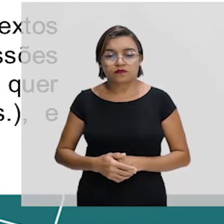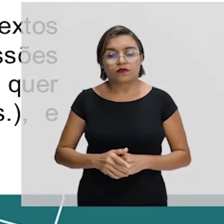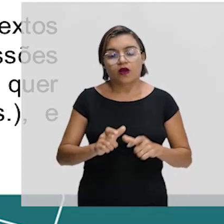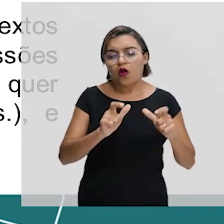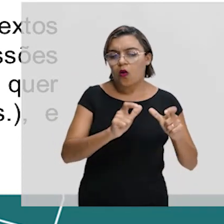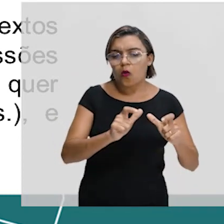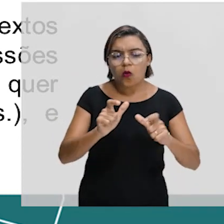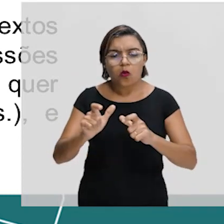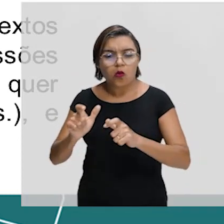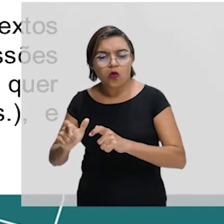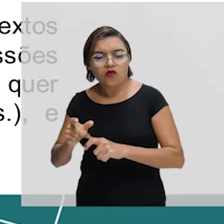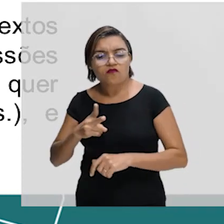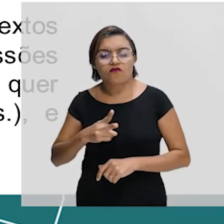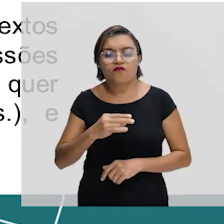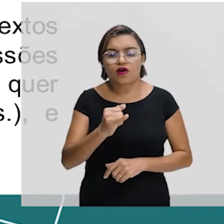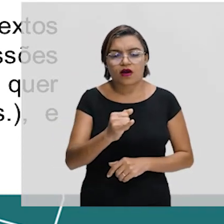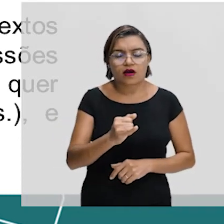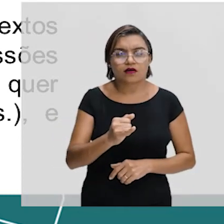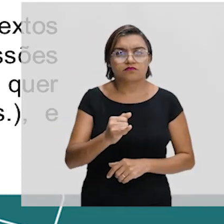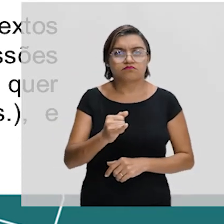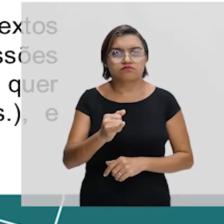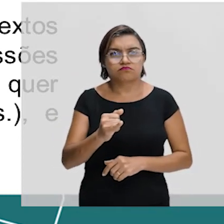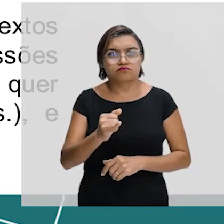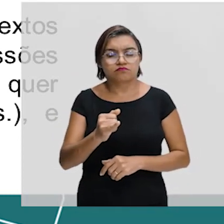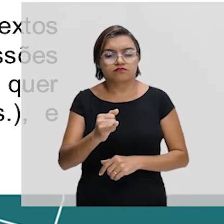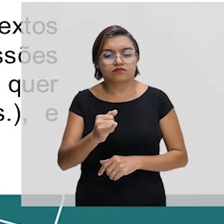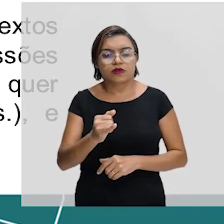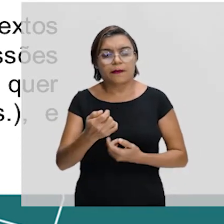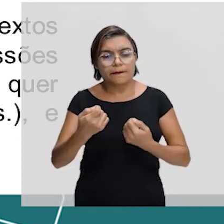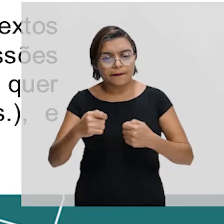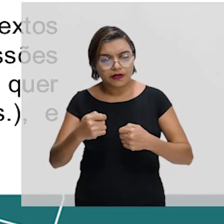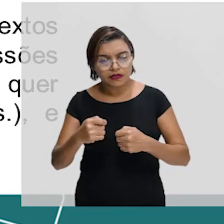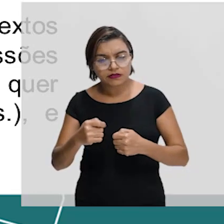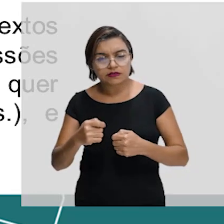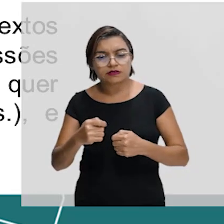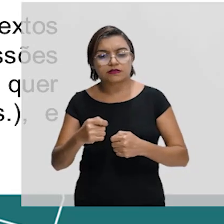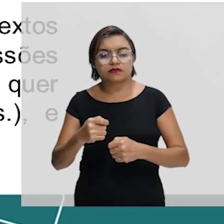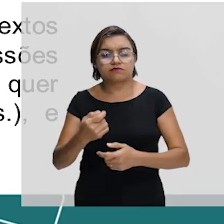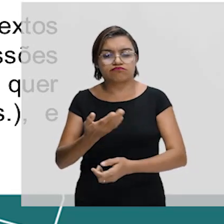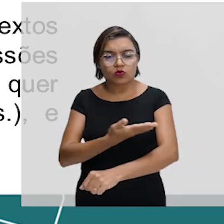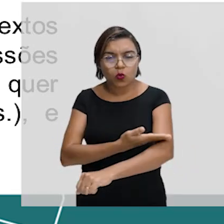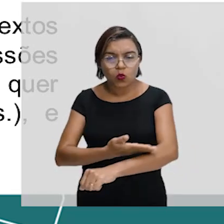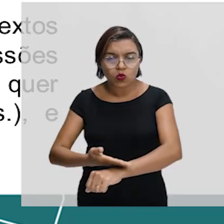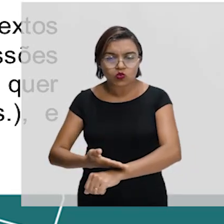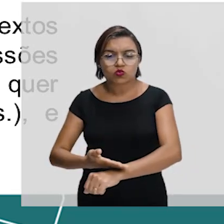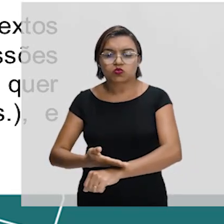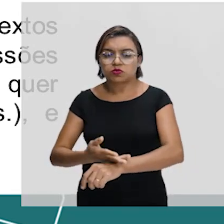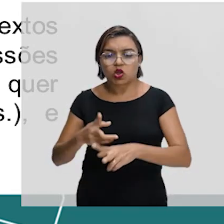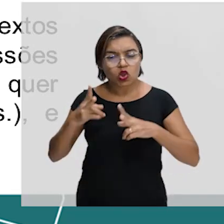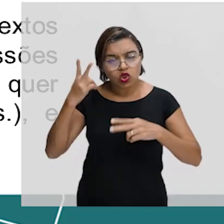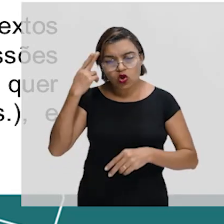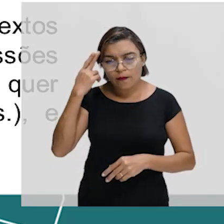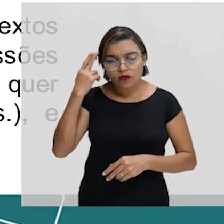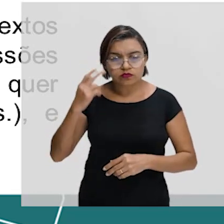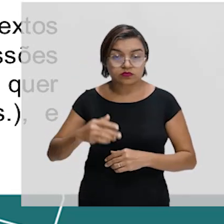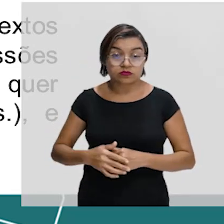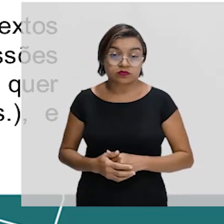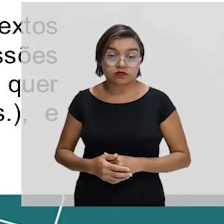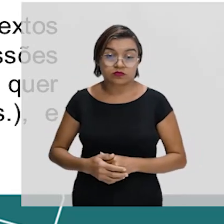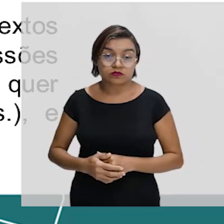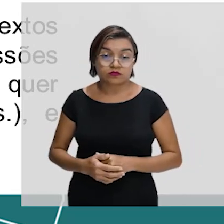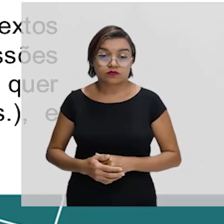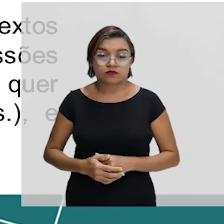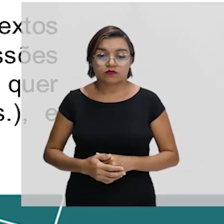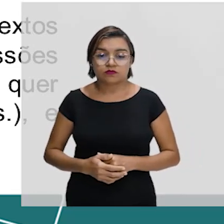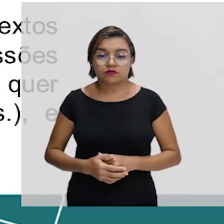vir, ou seja, siga os costumes locais. E expressões fixas como o lo que fuere, o lo